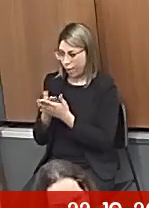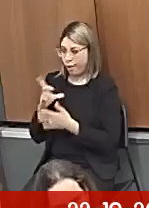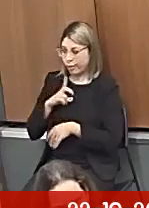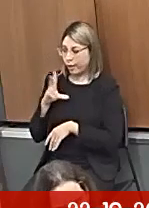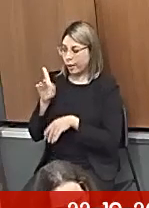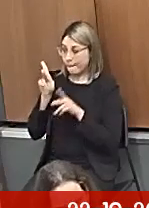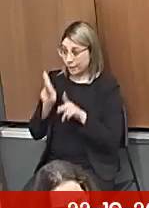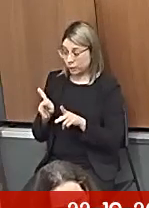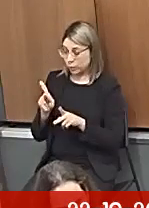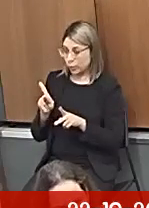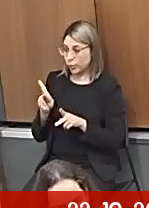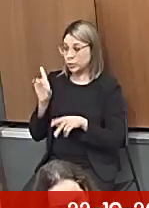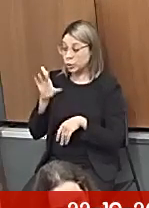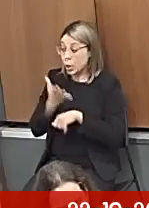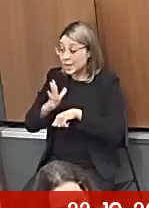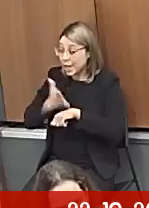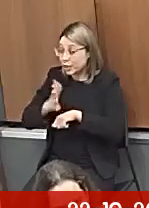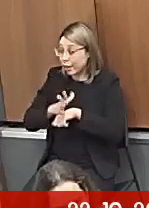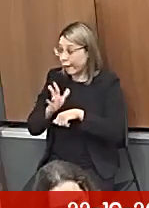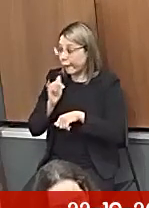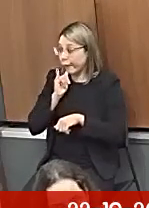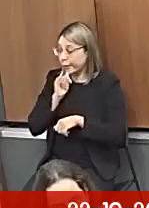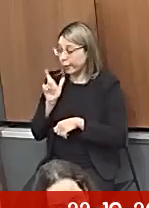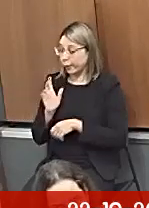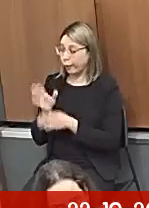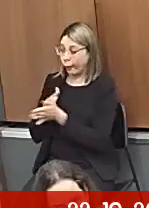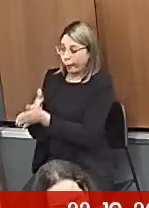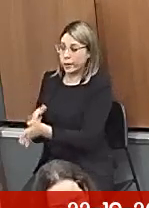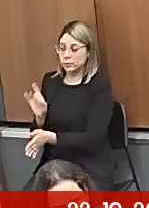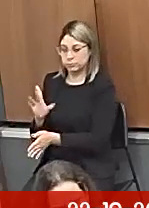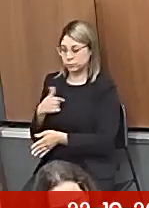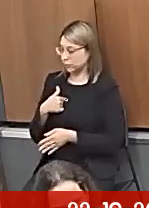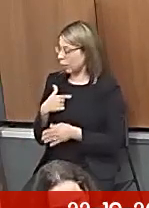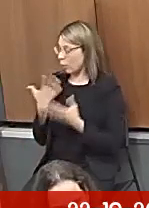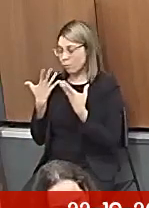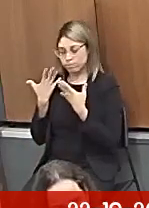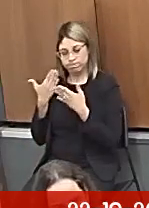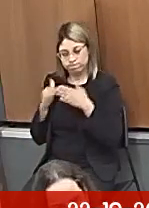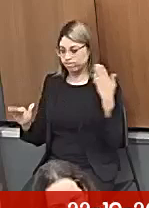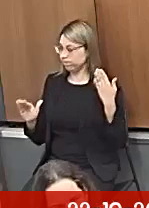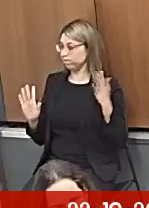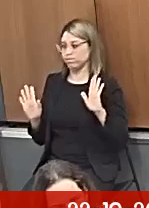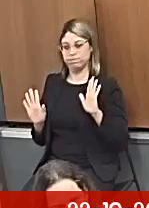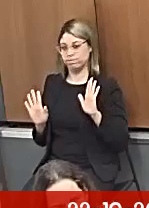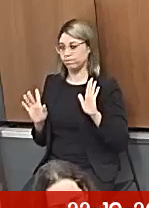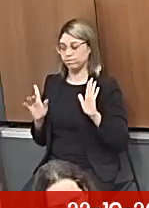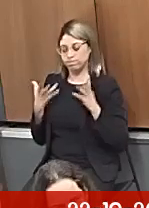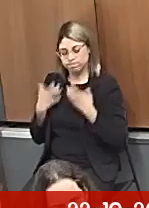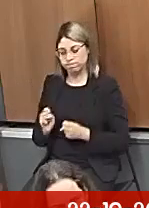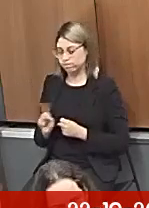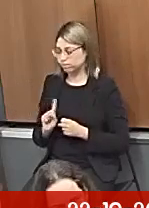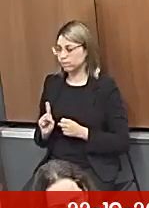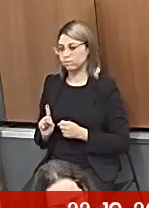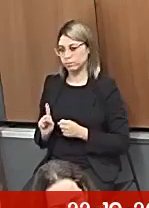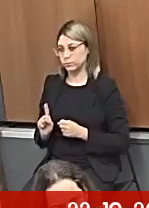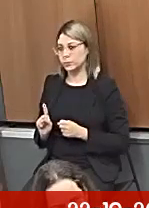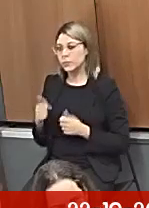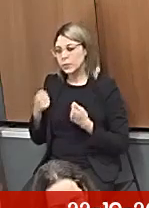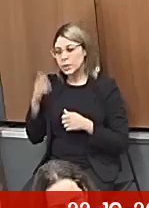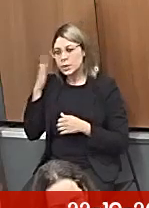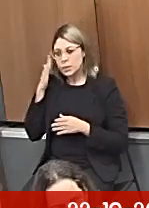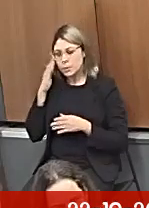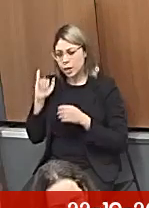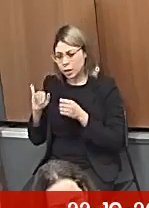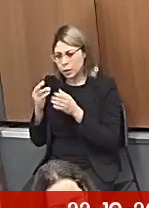é apenas um estagiário, o que, a meu ver, é algo inaceitável. Então, a gente tem que olhar se essa